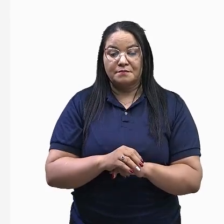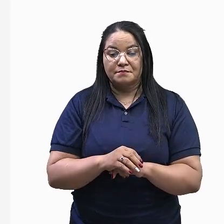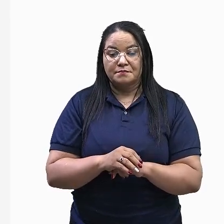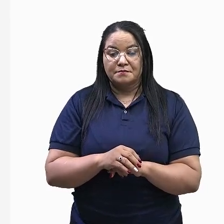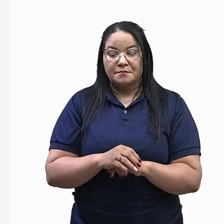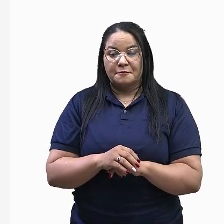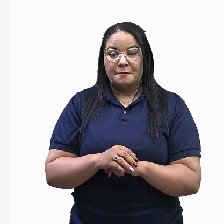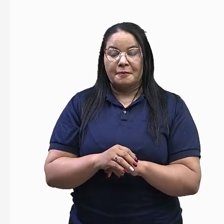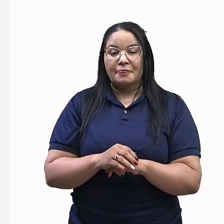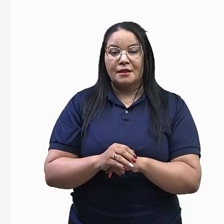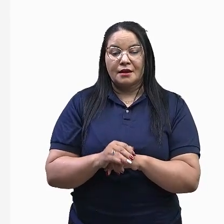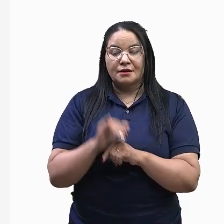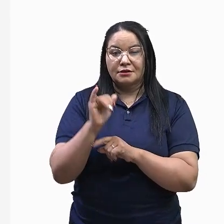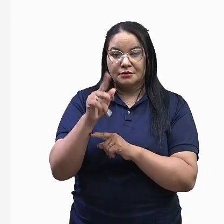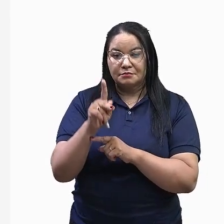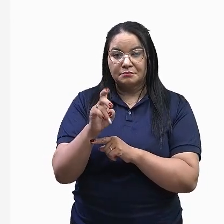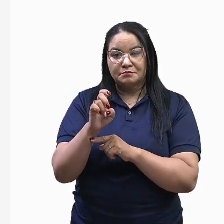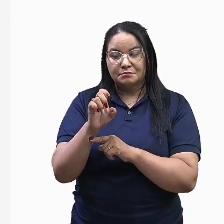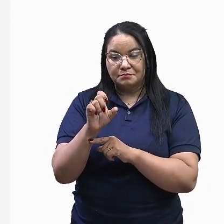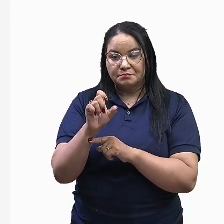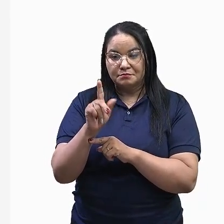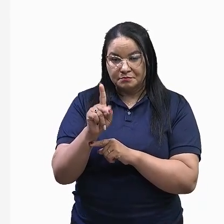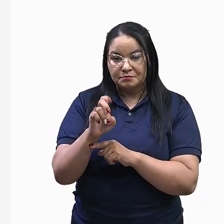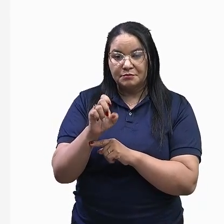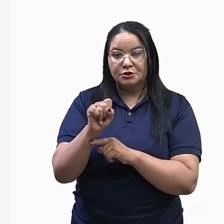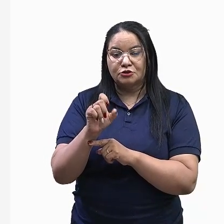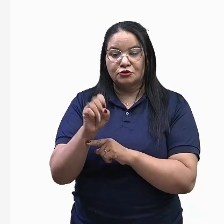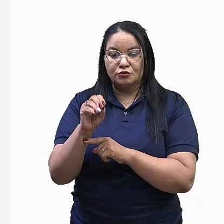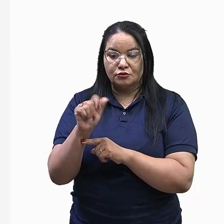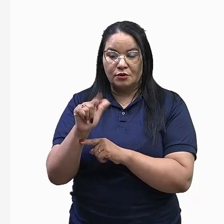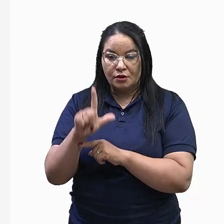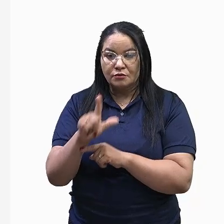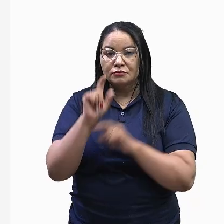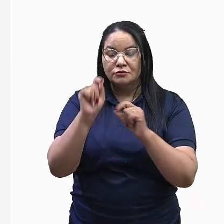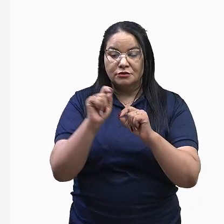palavras que vão estar colocadas lá vai geralmente estar no...